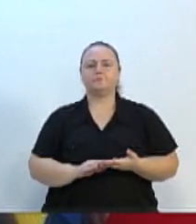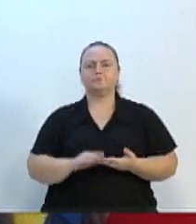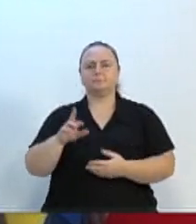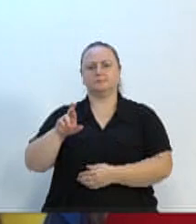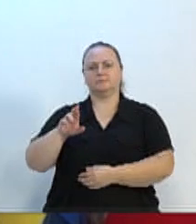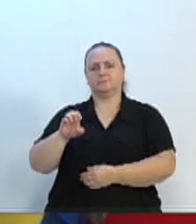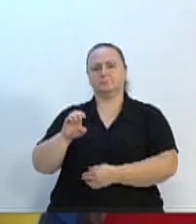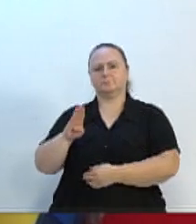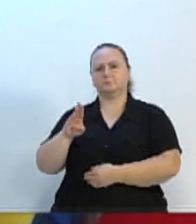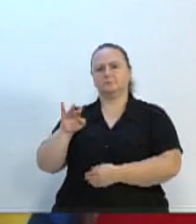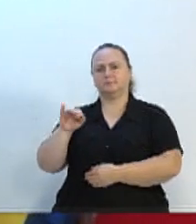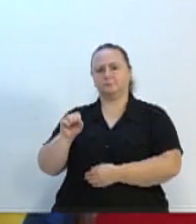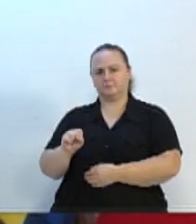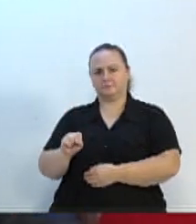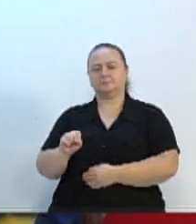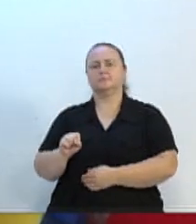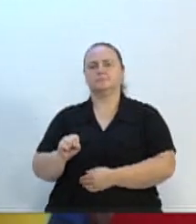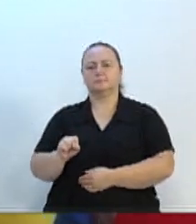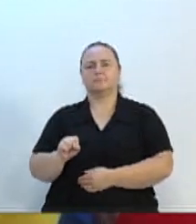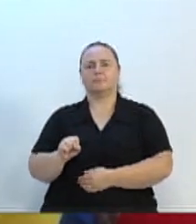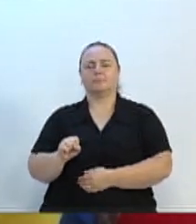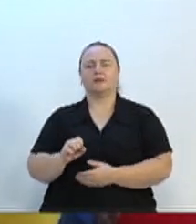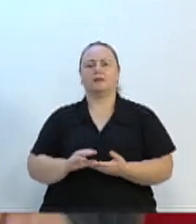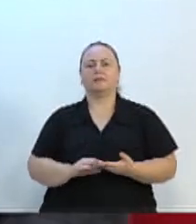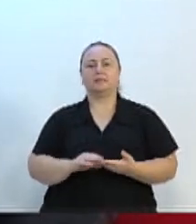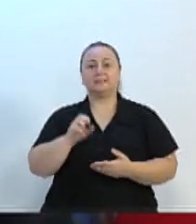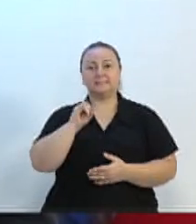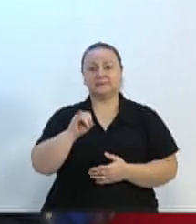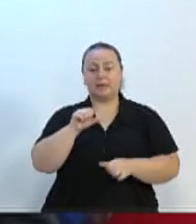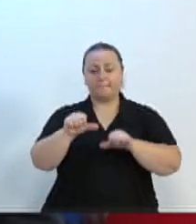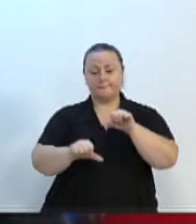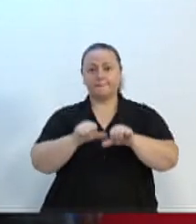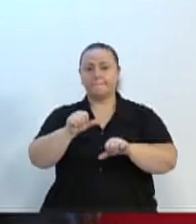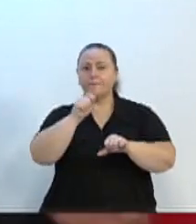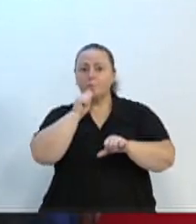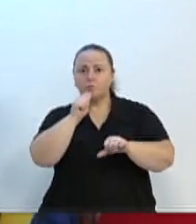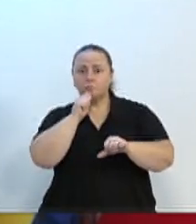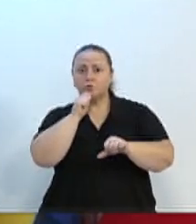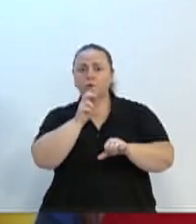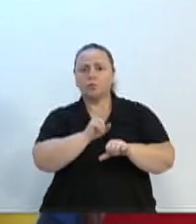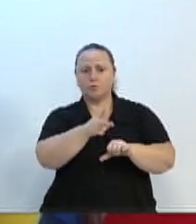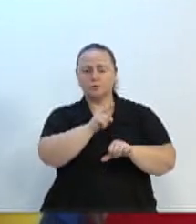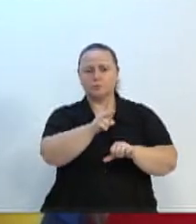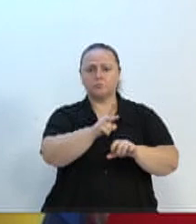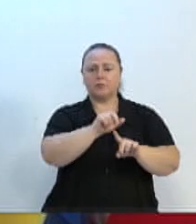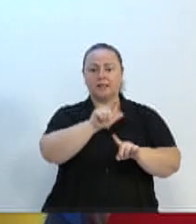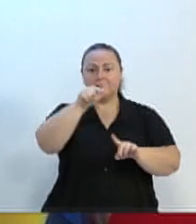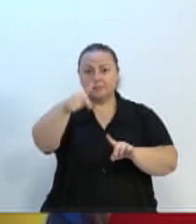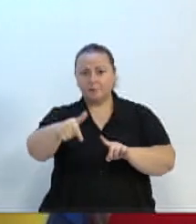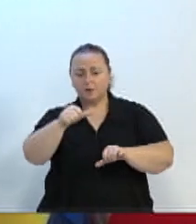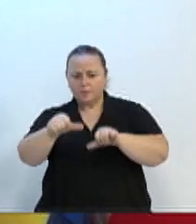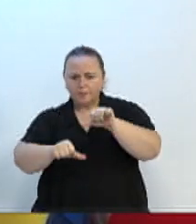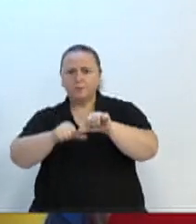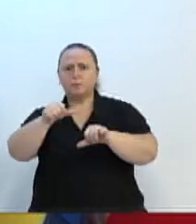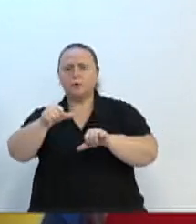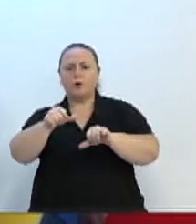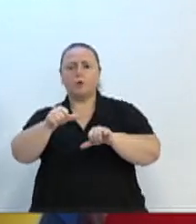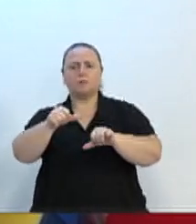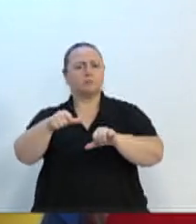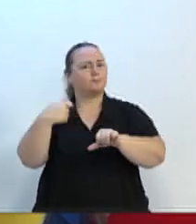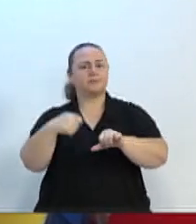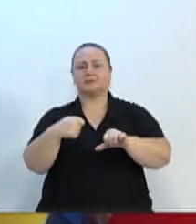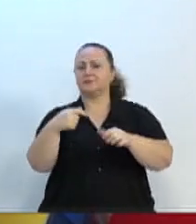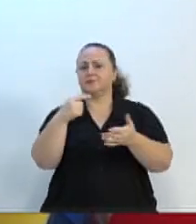sic stantibus, ou seja, enquanto as coisas não se modificarem, enquanto o status quo ficar permanecer